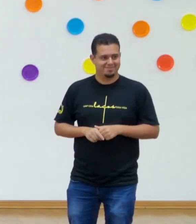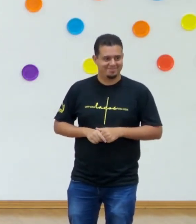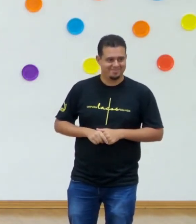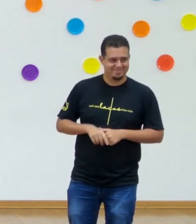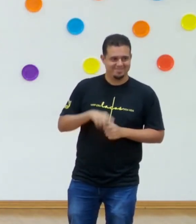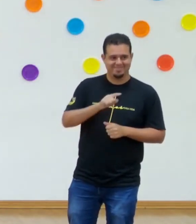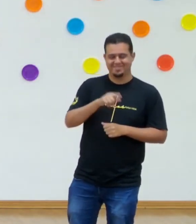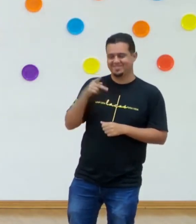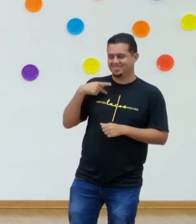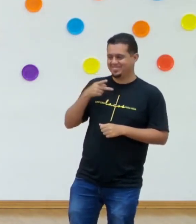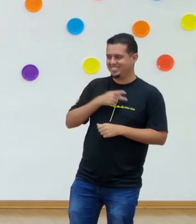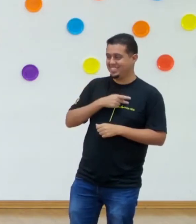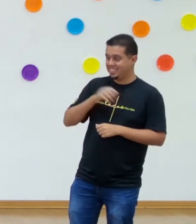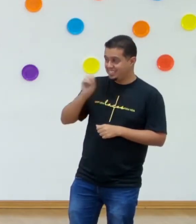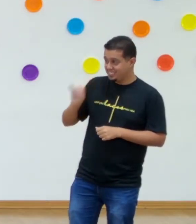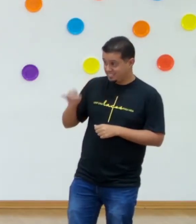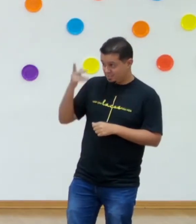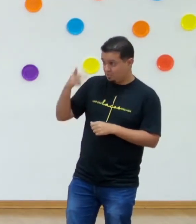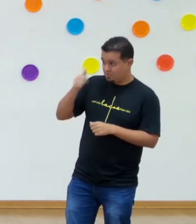Outra coisa...